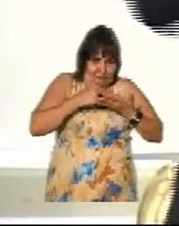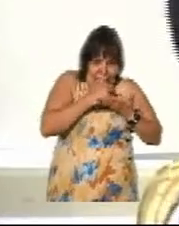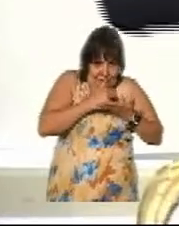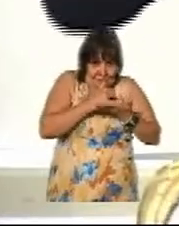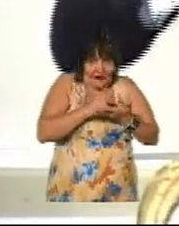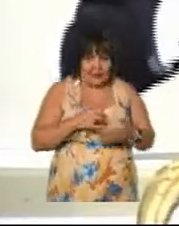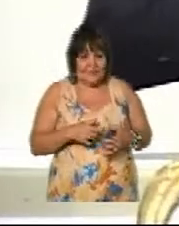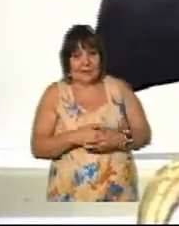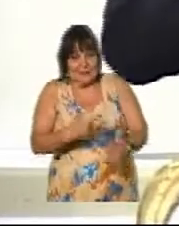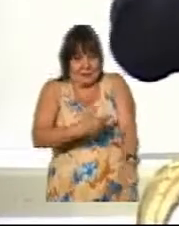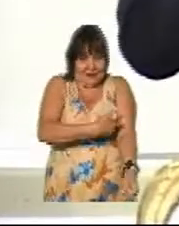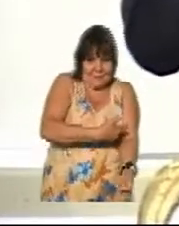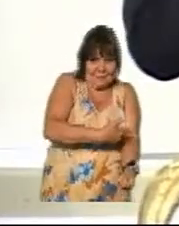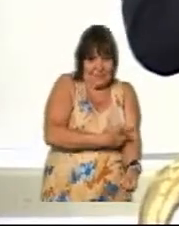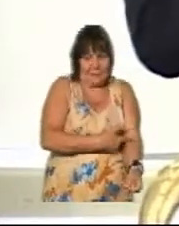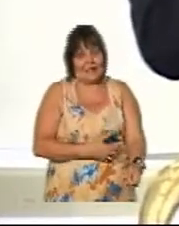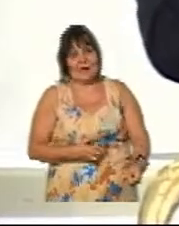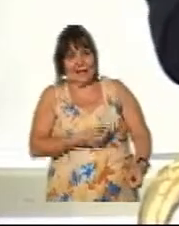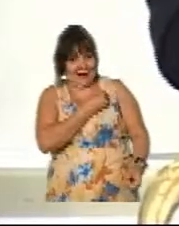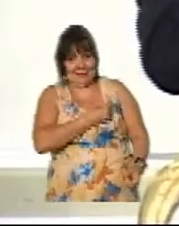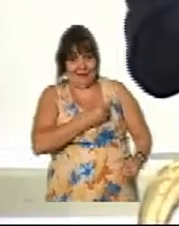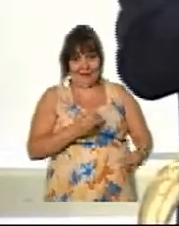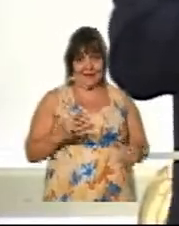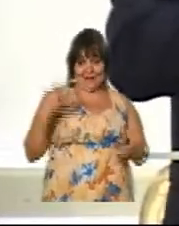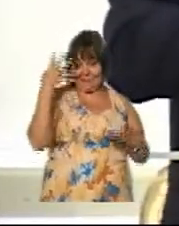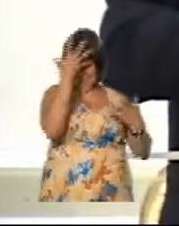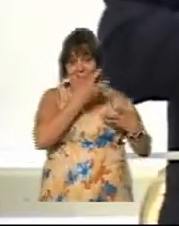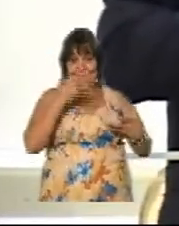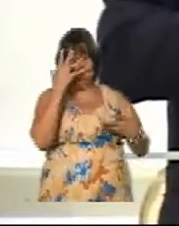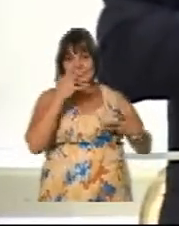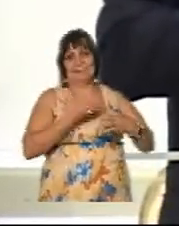e injetou, e gerou, e a vida parecia uma festa.